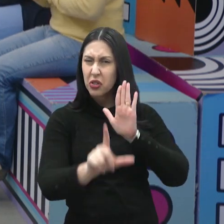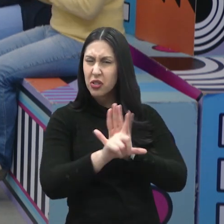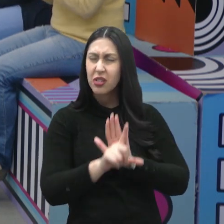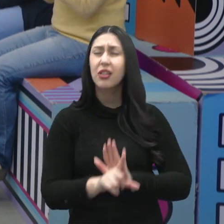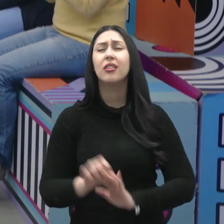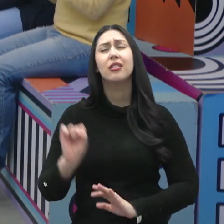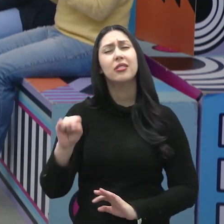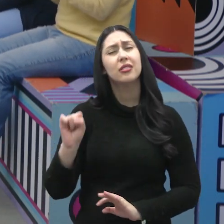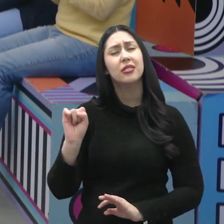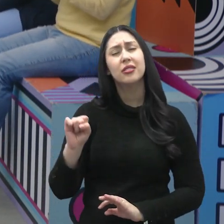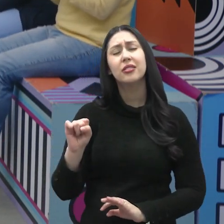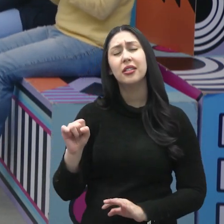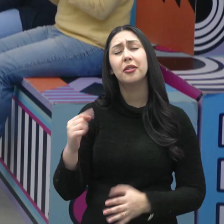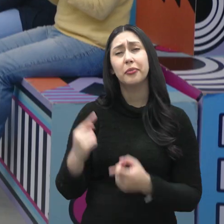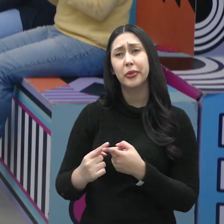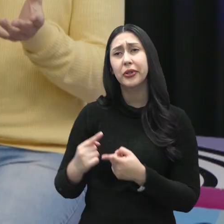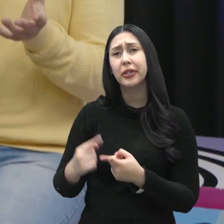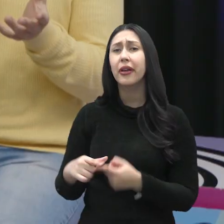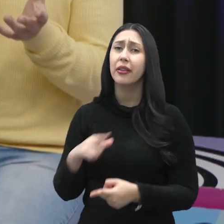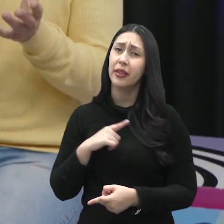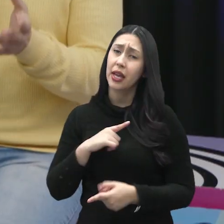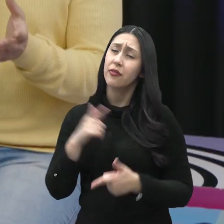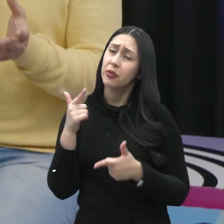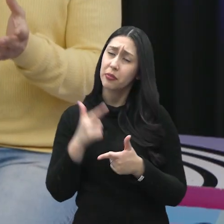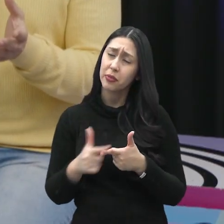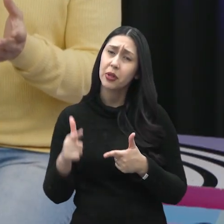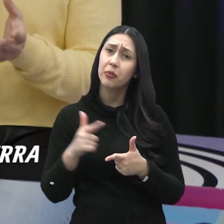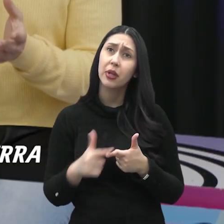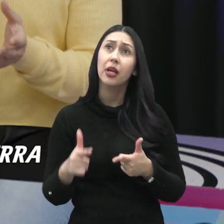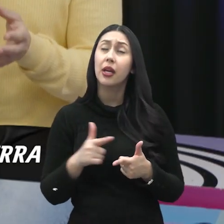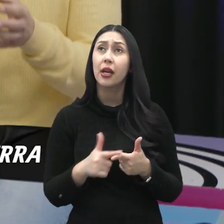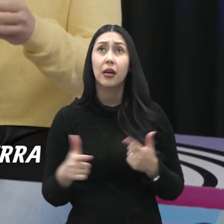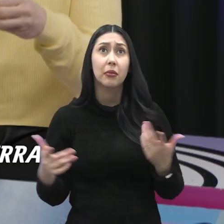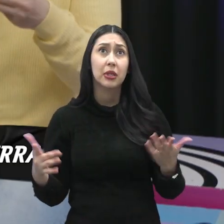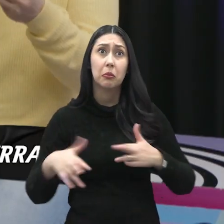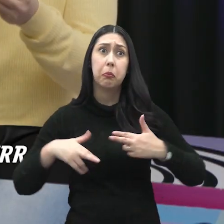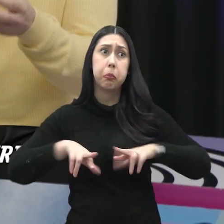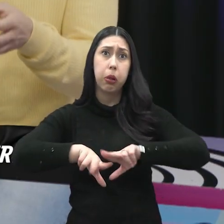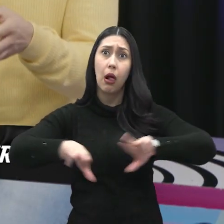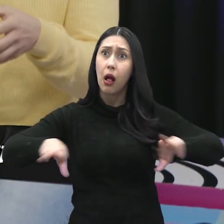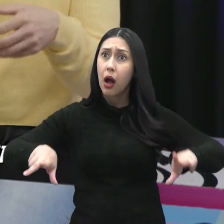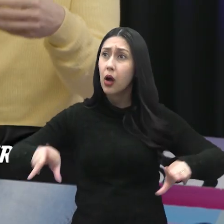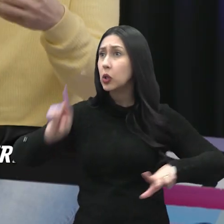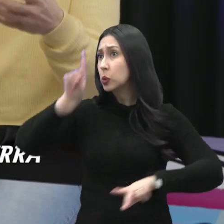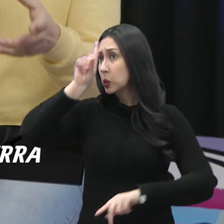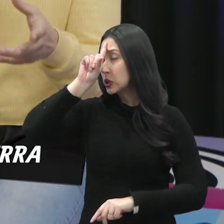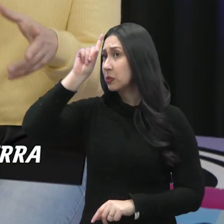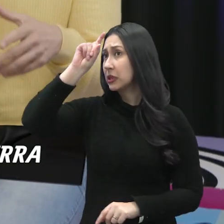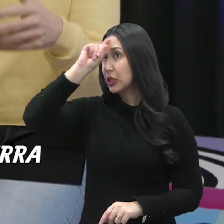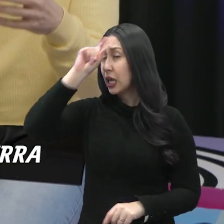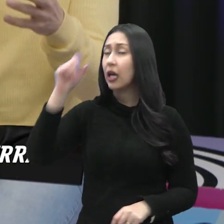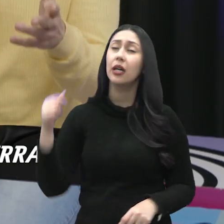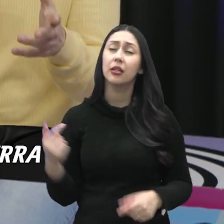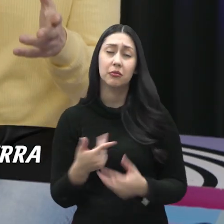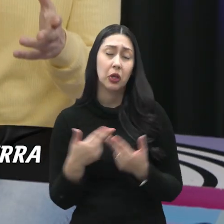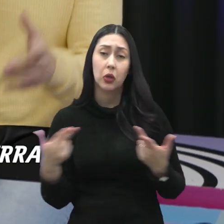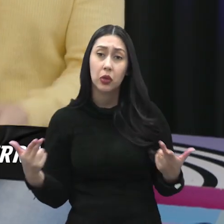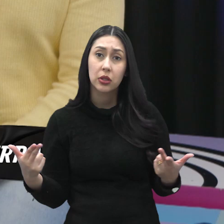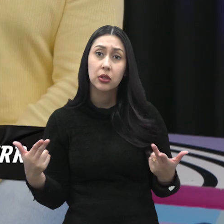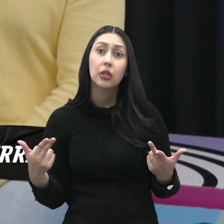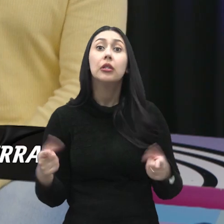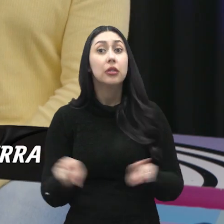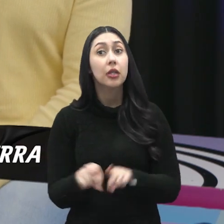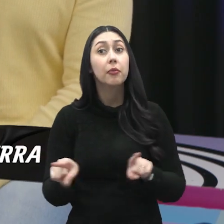assunto. Sim, especialmente, né, minha gente, depois daqueles episódios todos que a gente andou vendo aí, envolvendo clínicas, hospitais e tudo